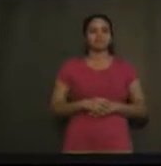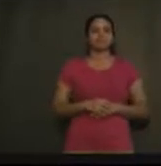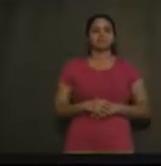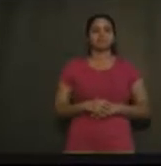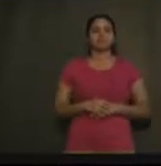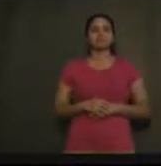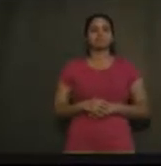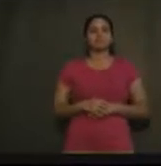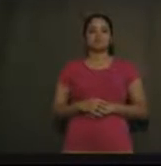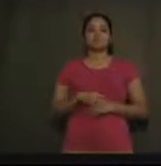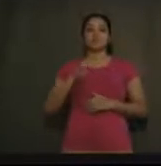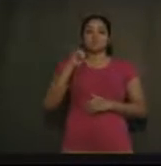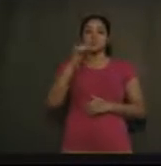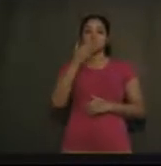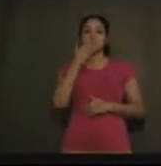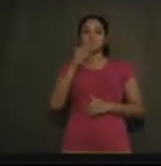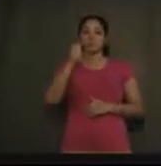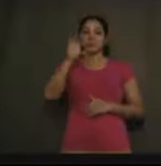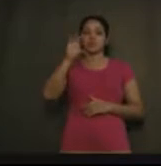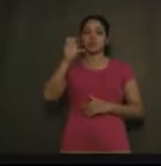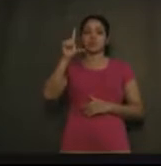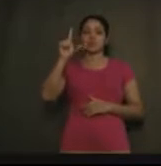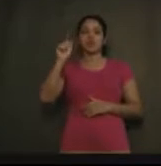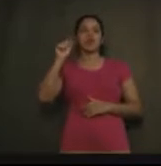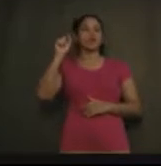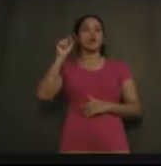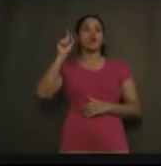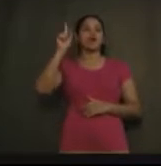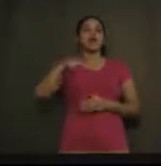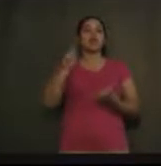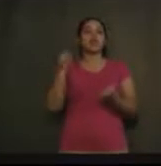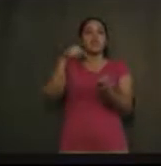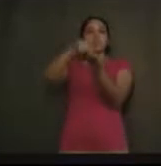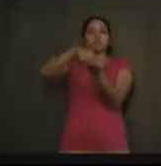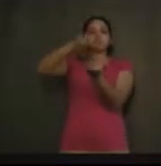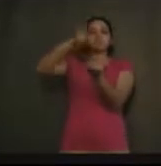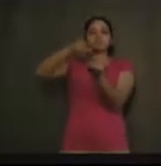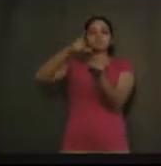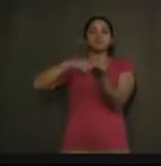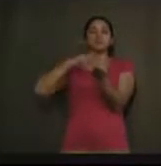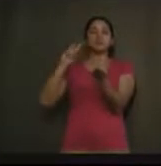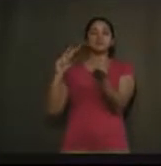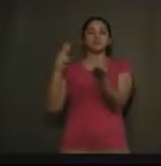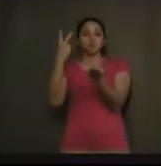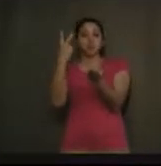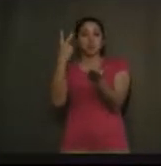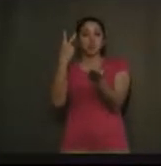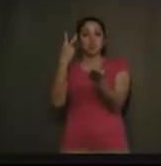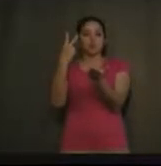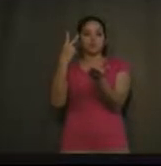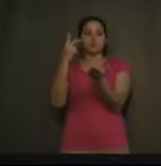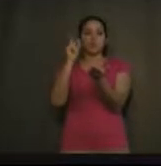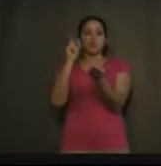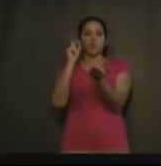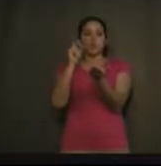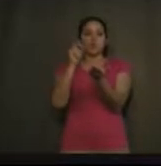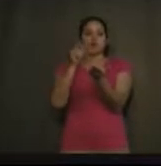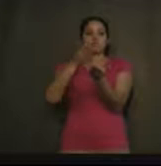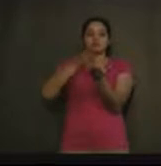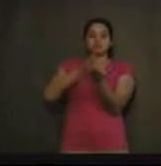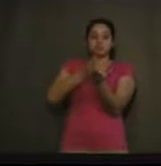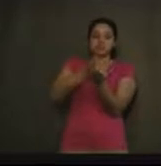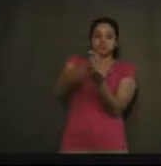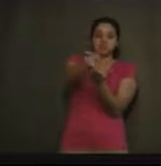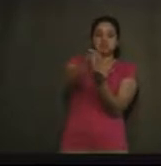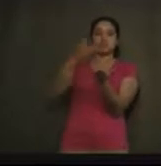um ponto de tipo cela é um ponto fixo pelo qual passam duas curvas com essas características,